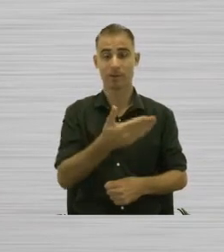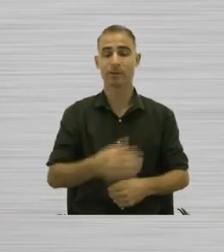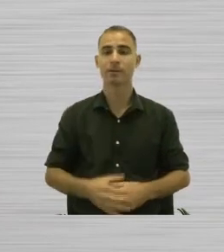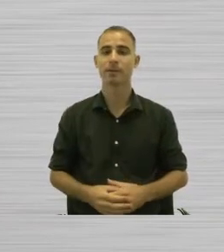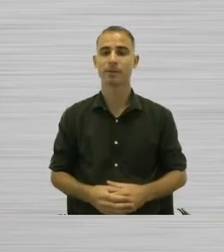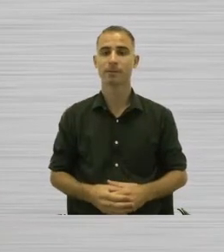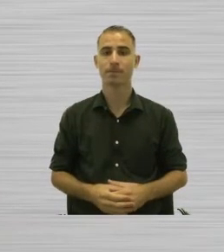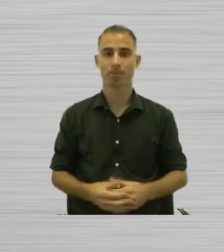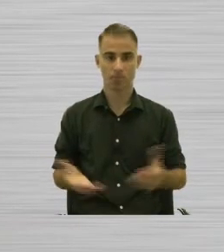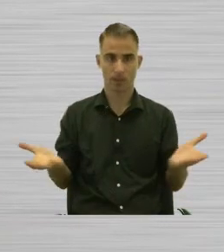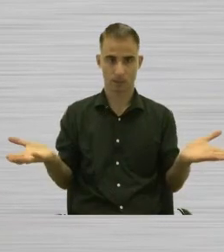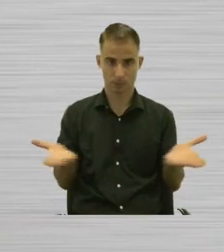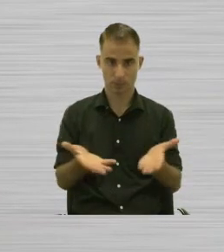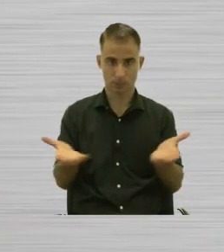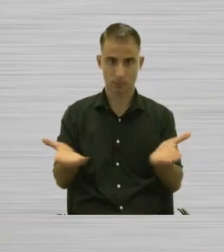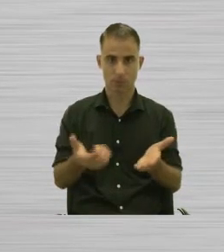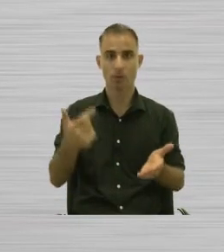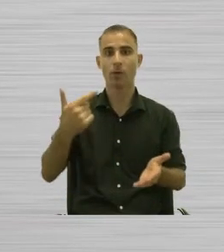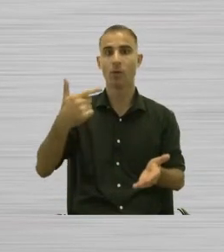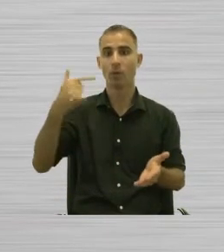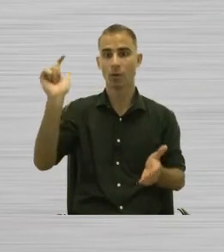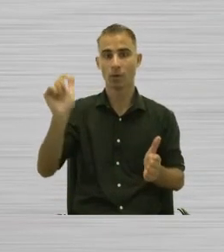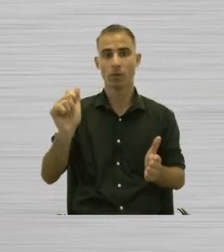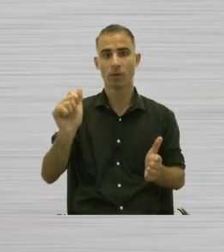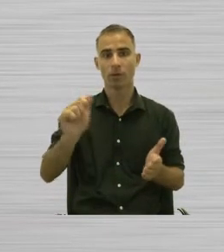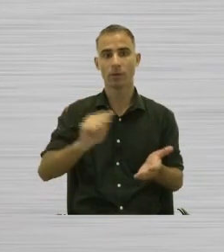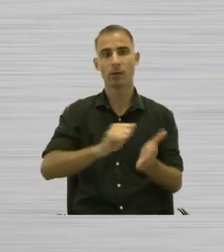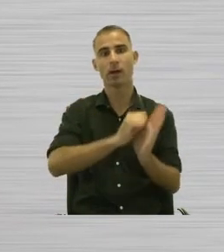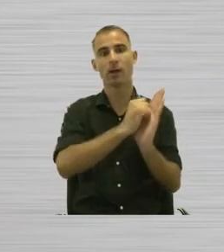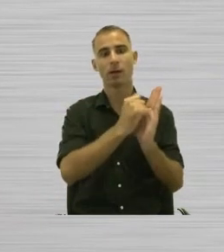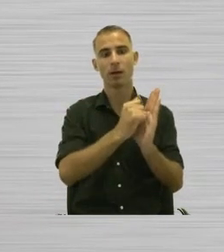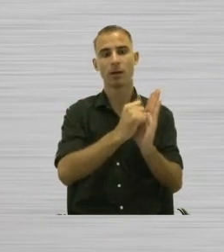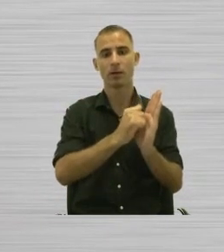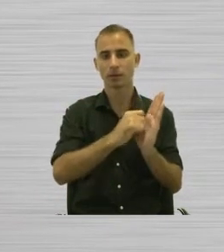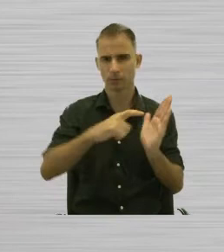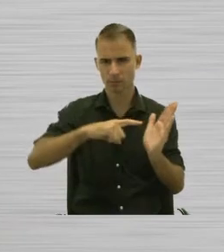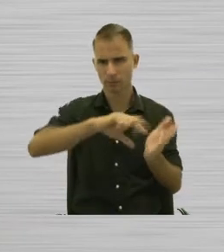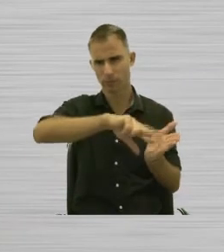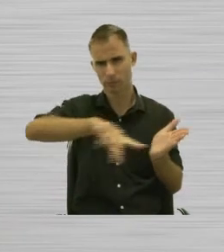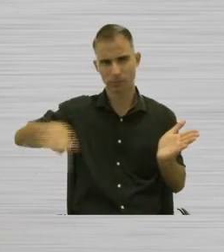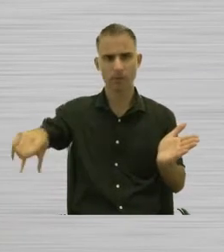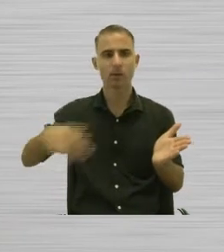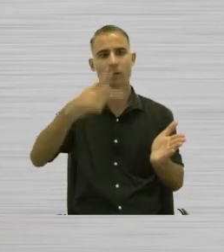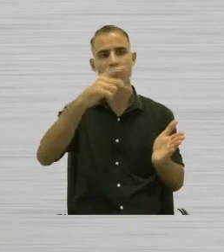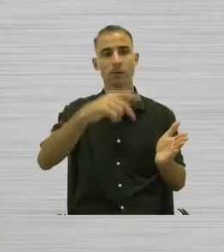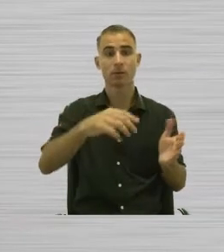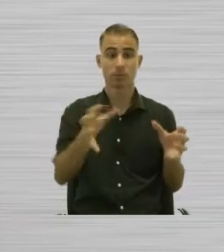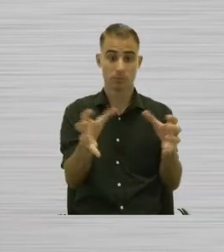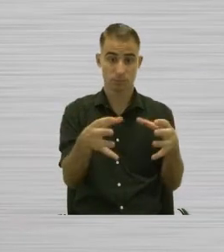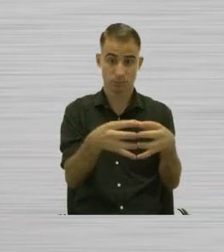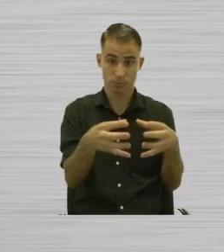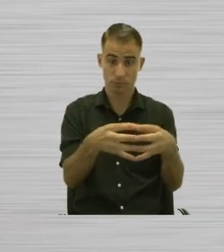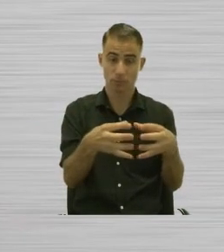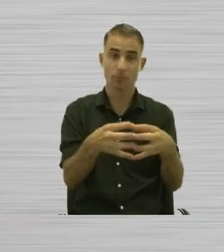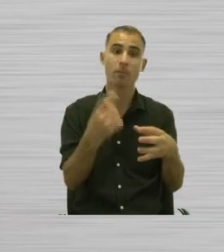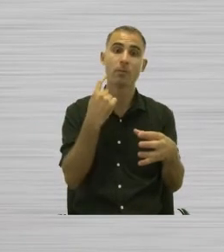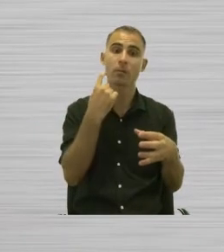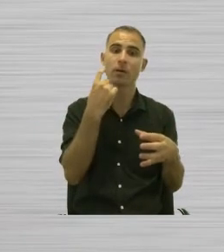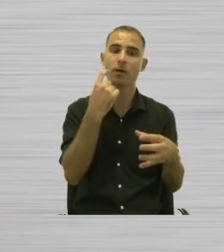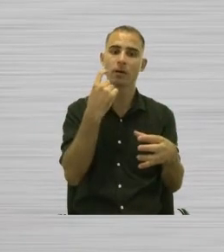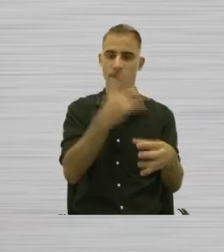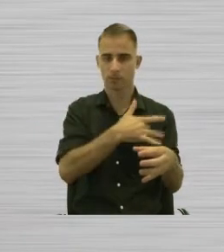Aqui, algumas atividades que as equipes de saúde mental têm promovido aos nossos pacientes.